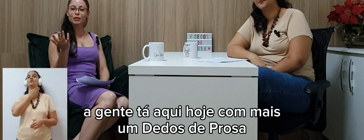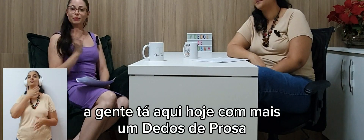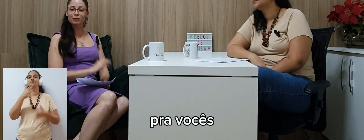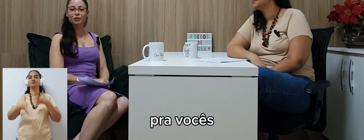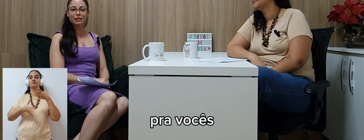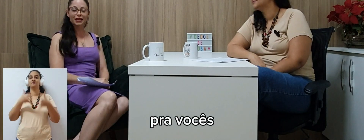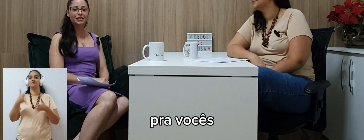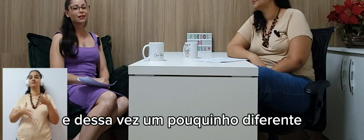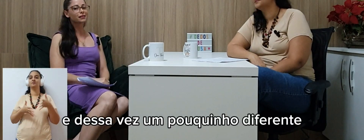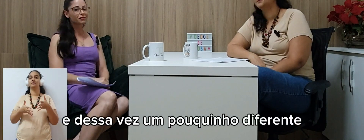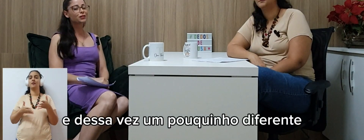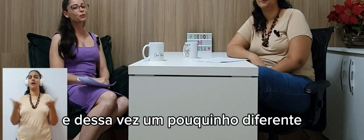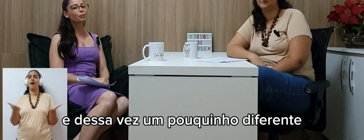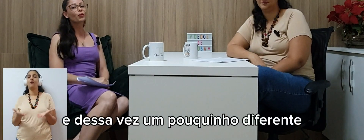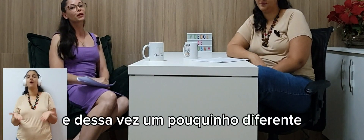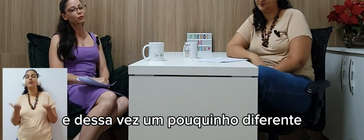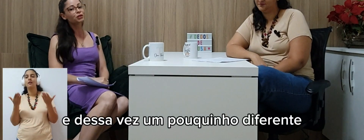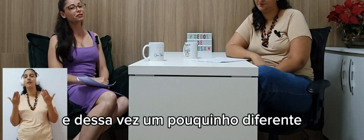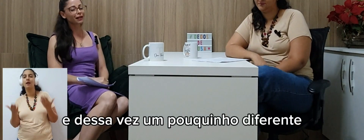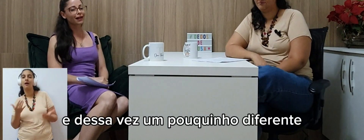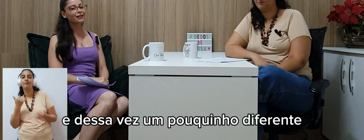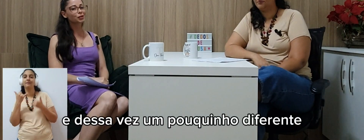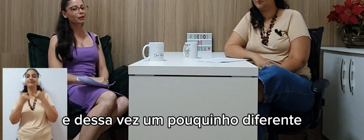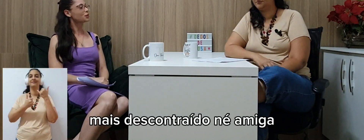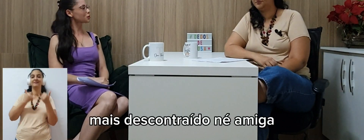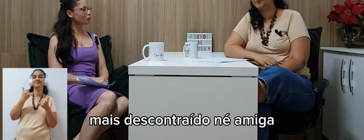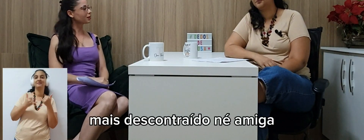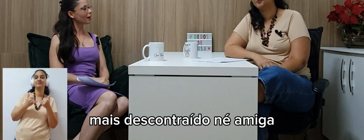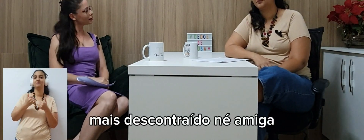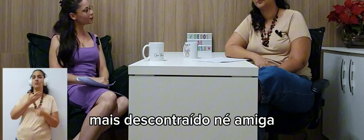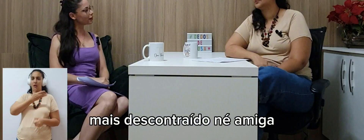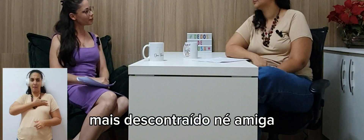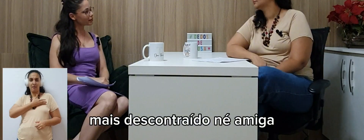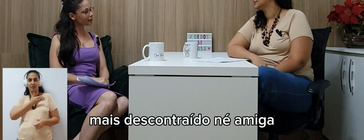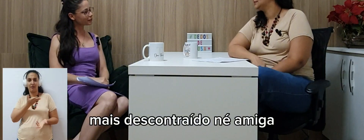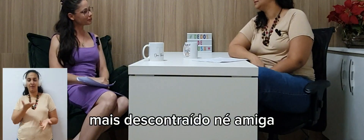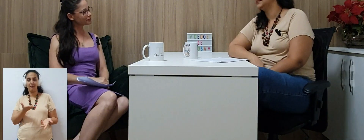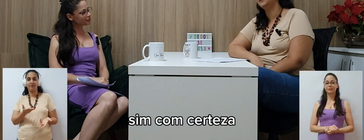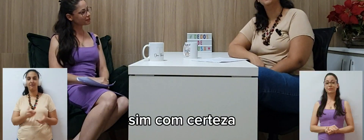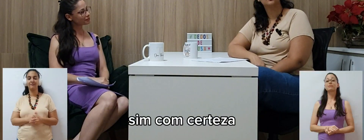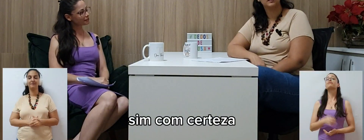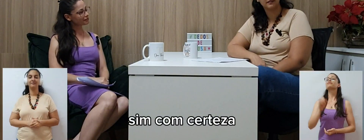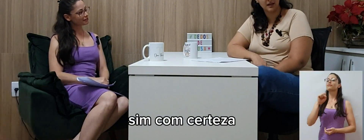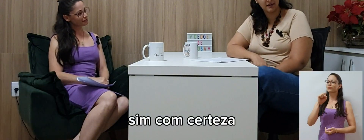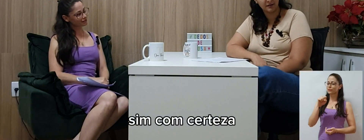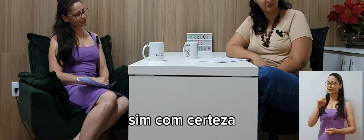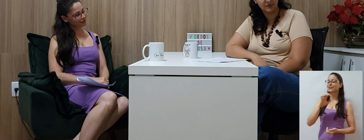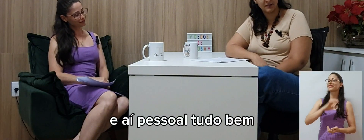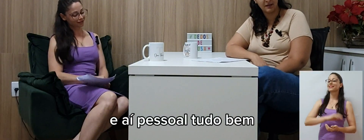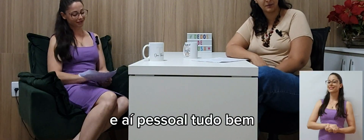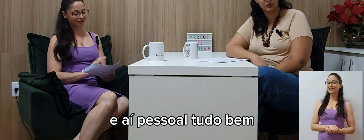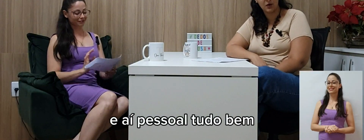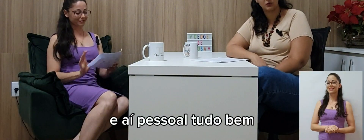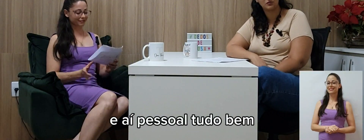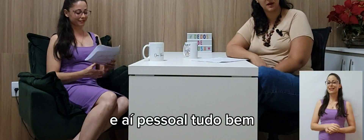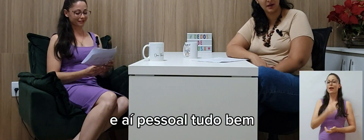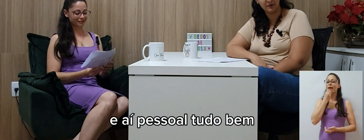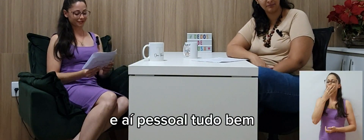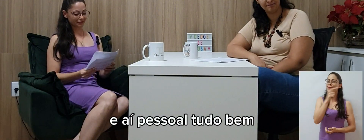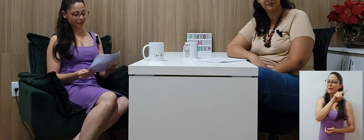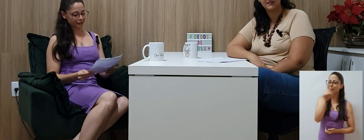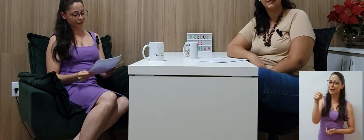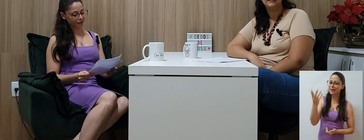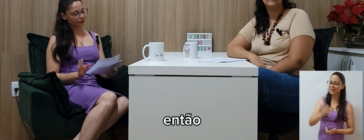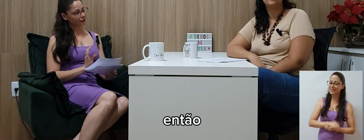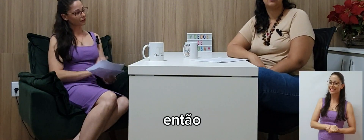segredos de prosa para vocês, e dessa vez um pouquinho diferente, mais descontraído, né, amiga? Sim, com certeza. E aí, pessoal, tudo